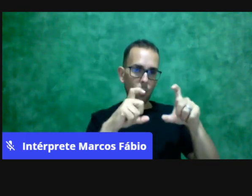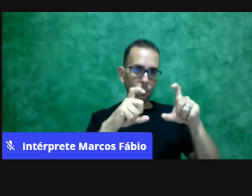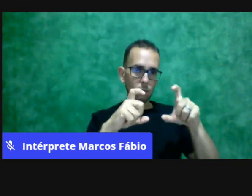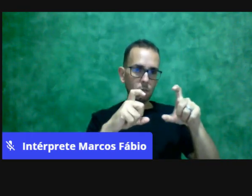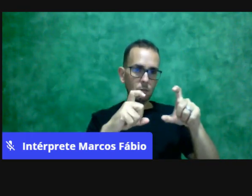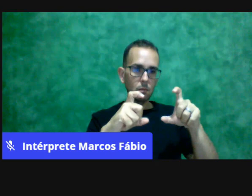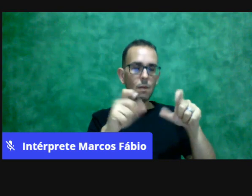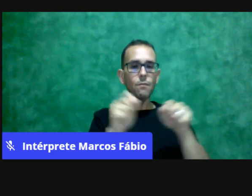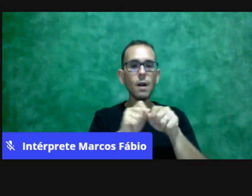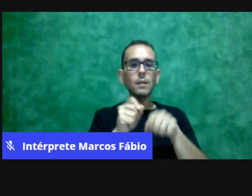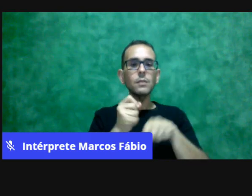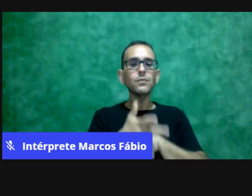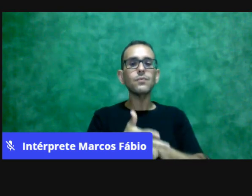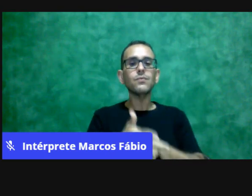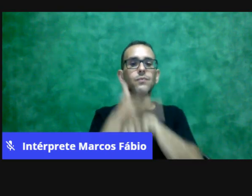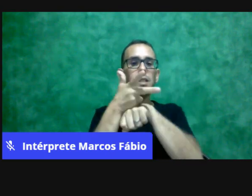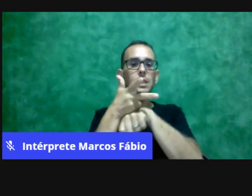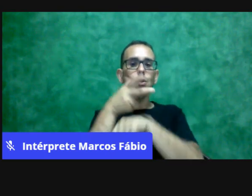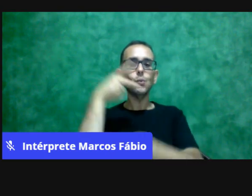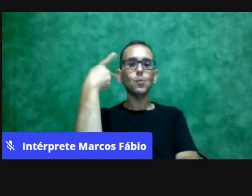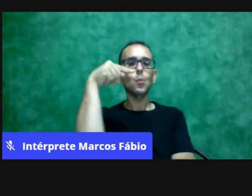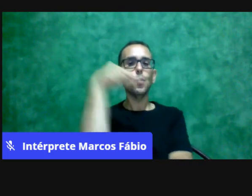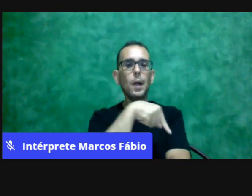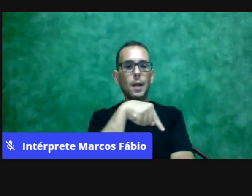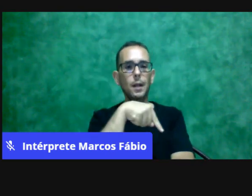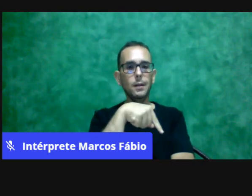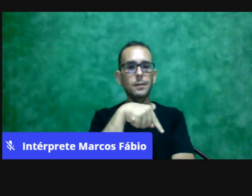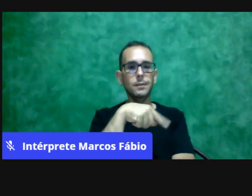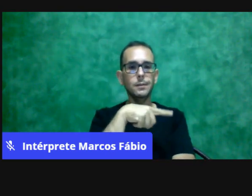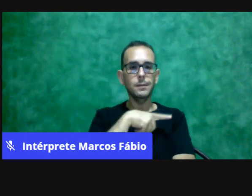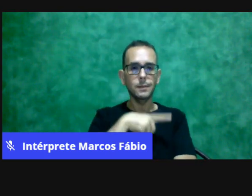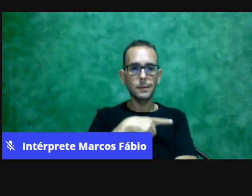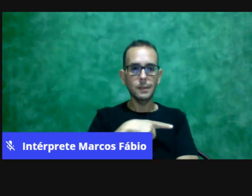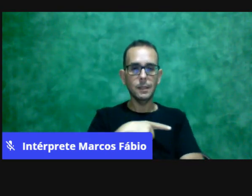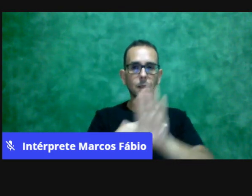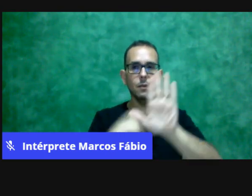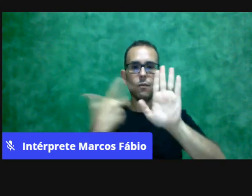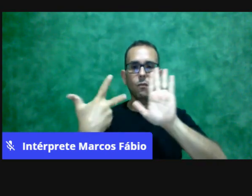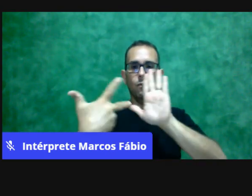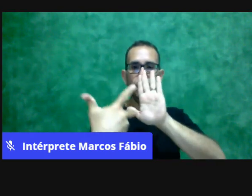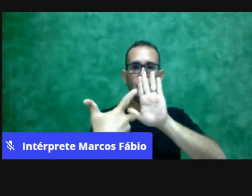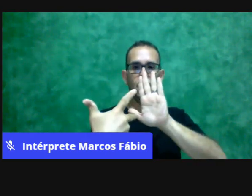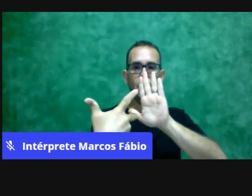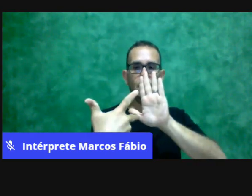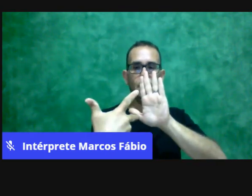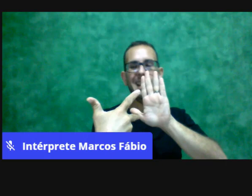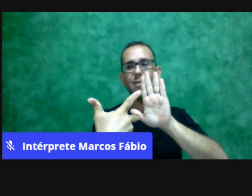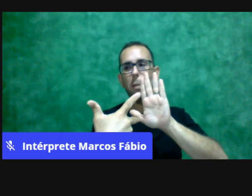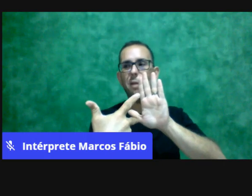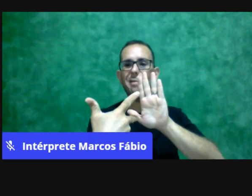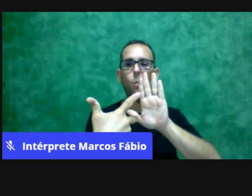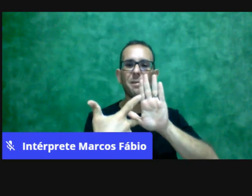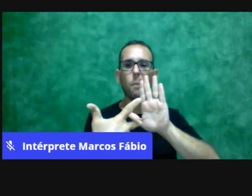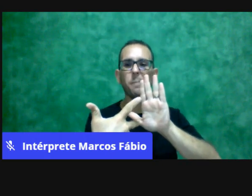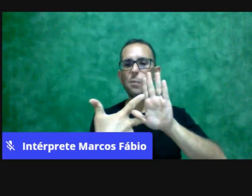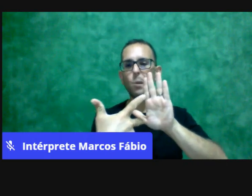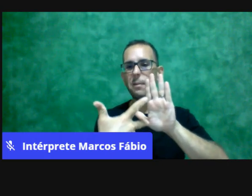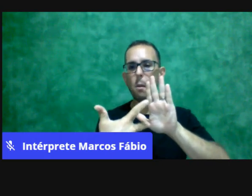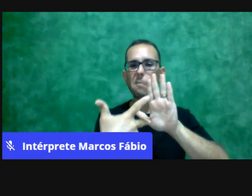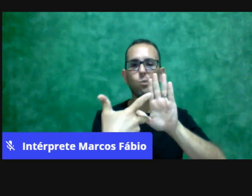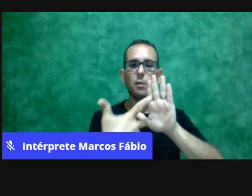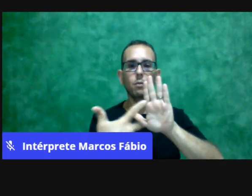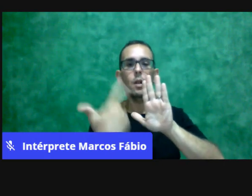faz um vídeo só com ela, né? Então tem a foto de uma página, o professor está narrando, mas não aparece, tem